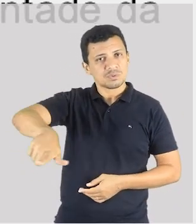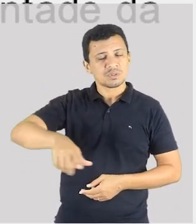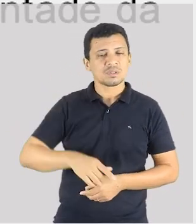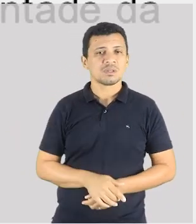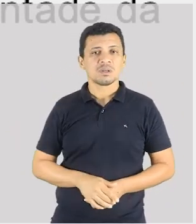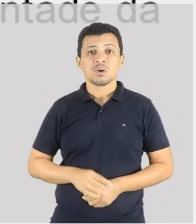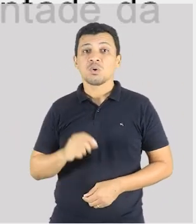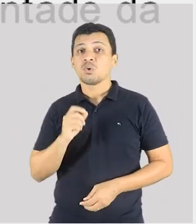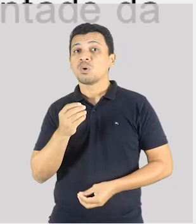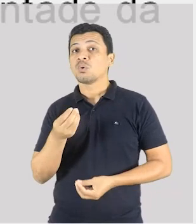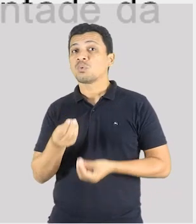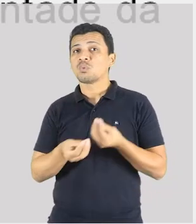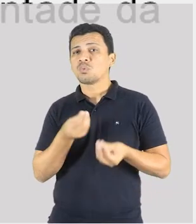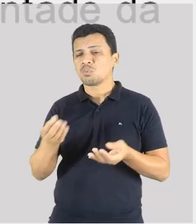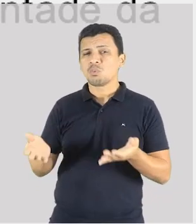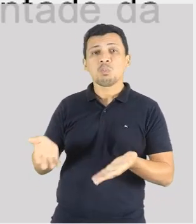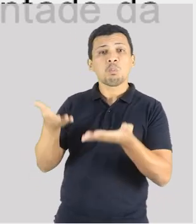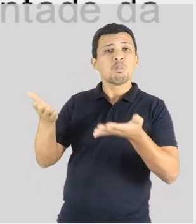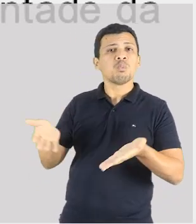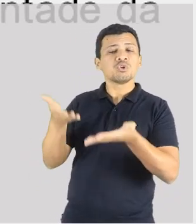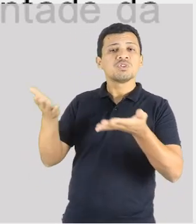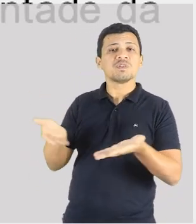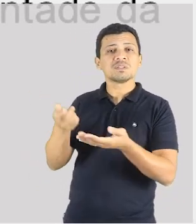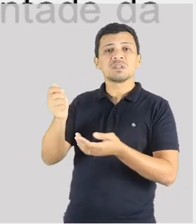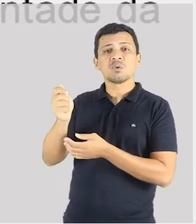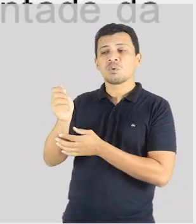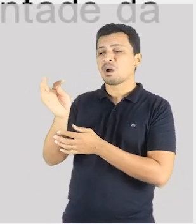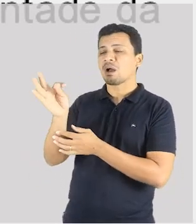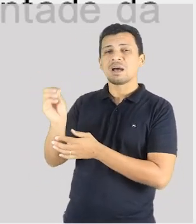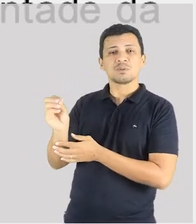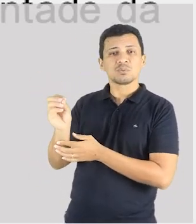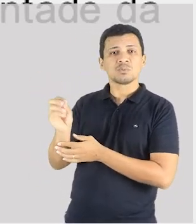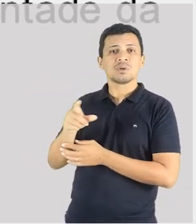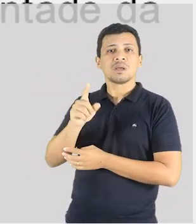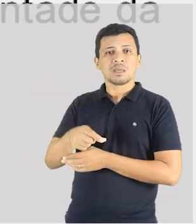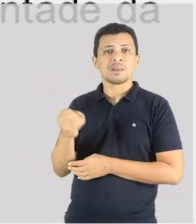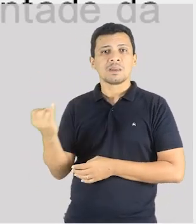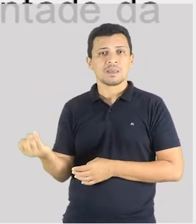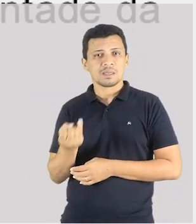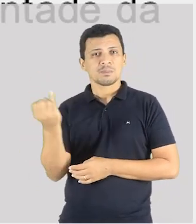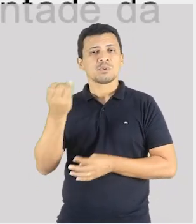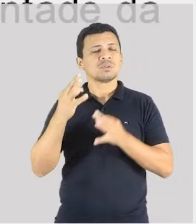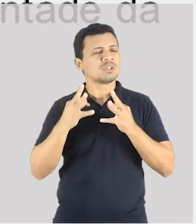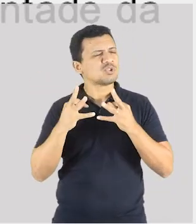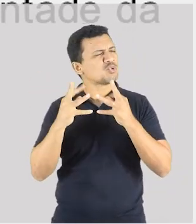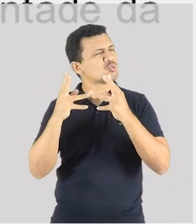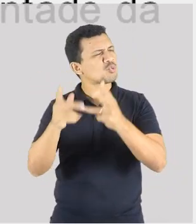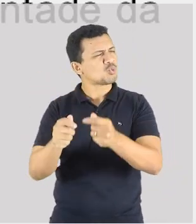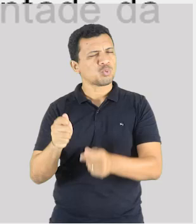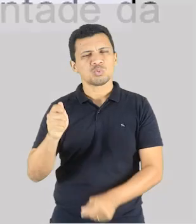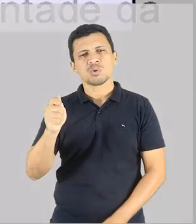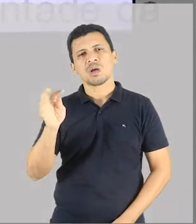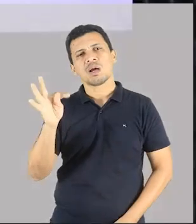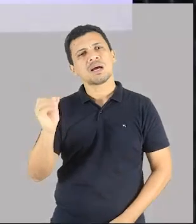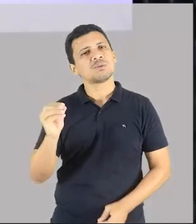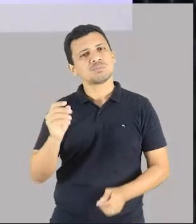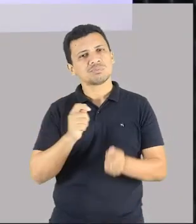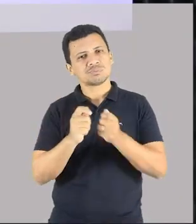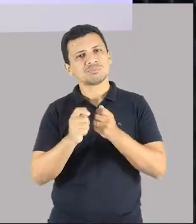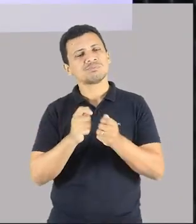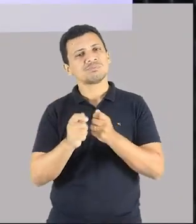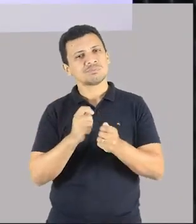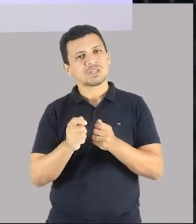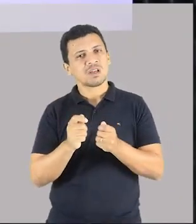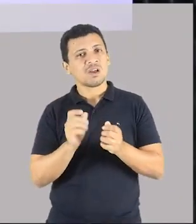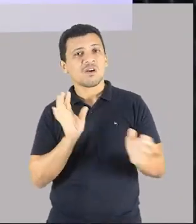a motivação de um ato, e a motivação é um elemento necessário para todos os atos administrativos, ela vai